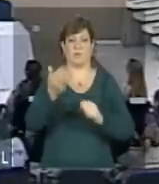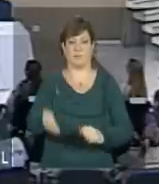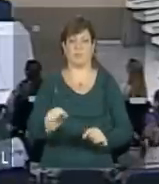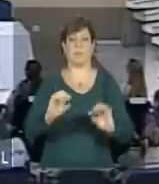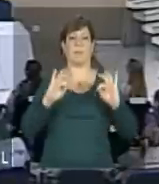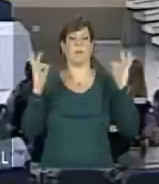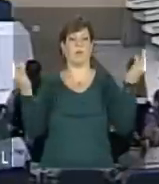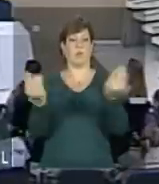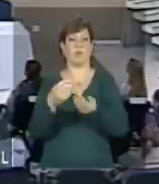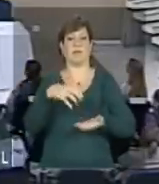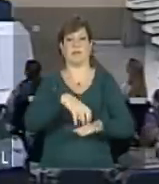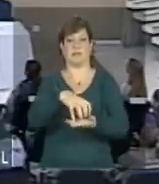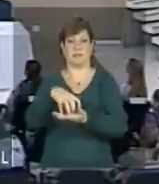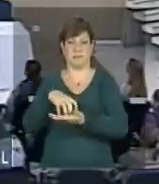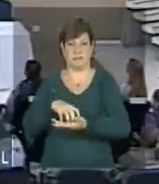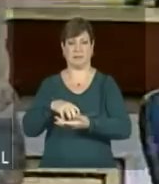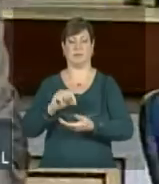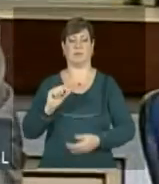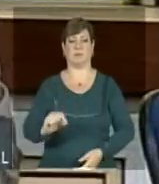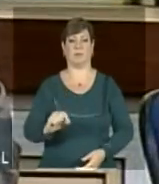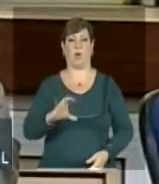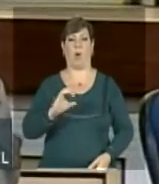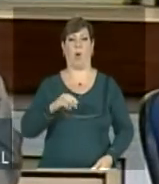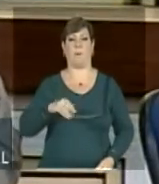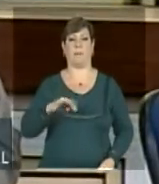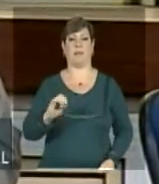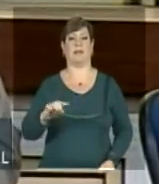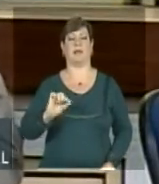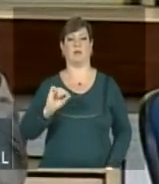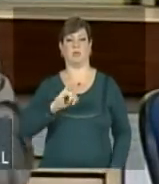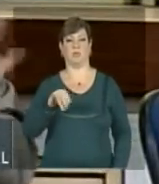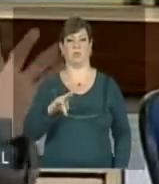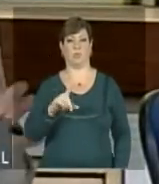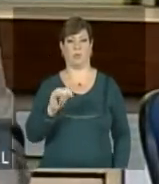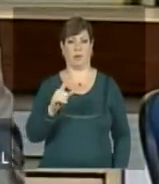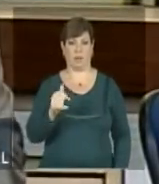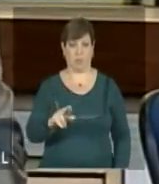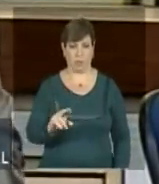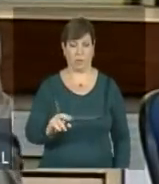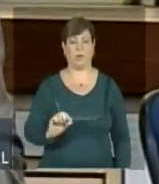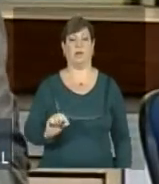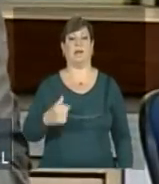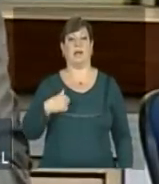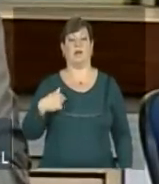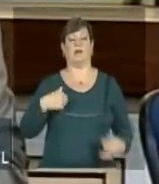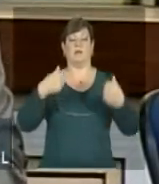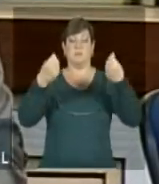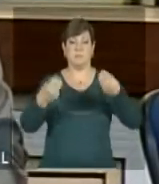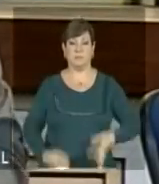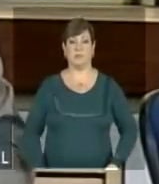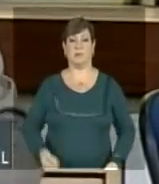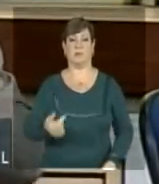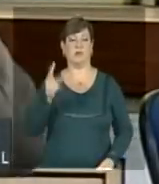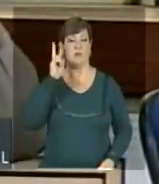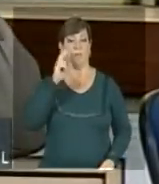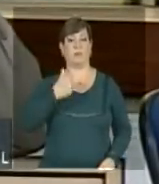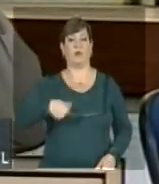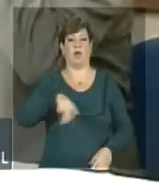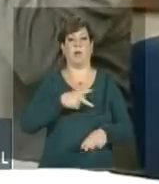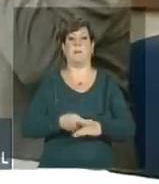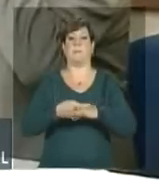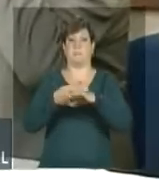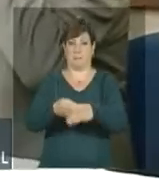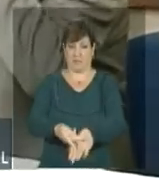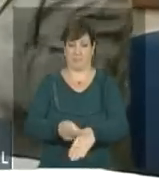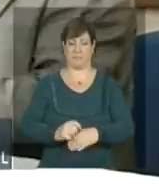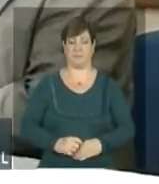toda a equipe do Comitê Julgador, eu traço umas breves palavras sobre o nosso prêmio. Algumas